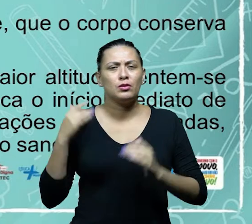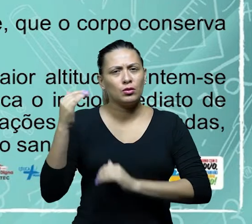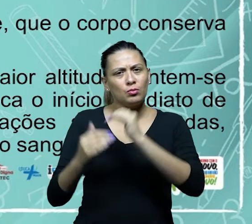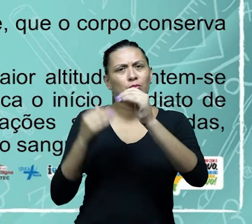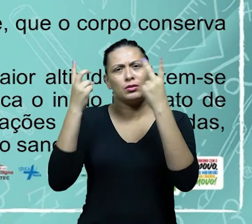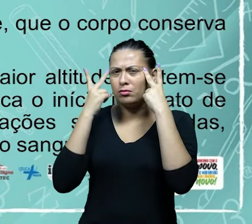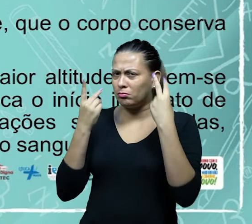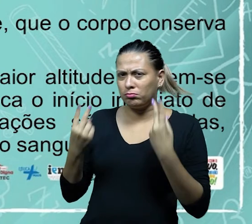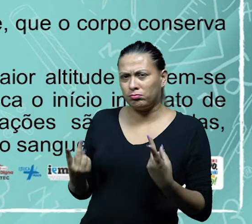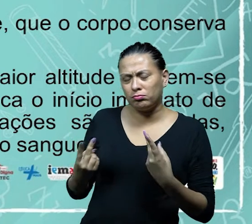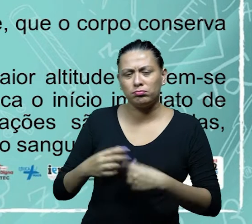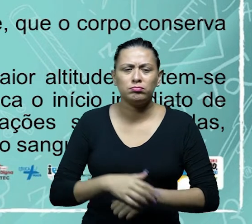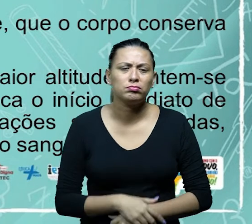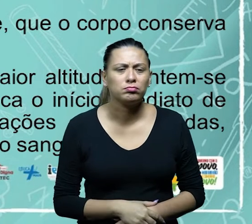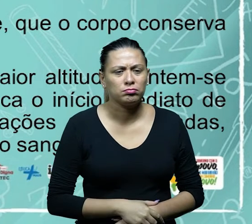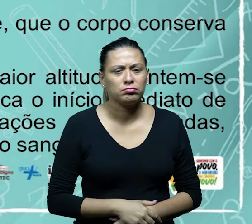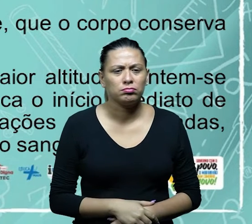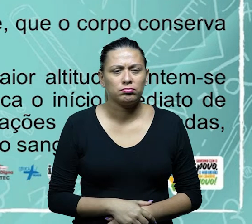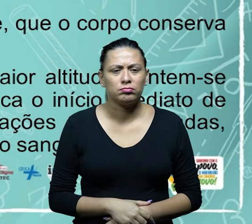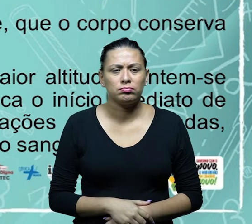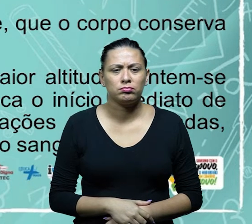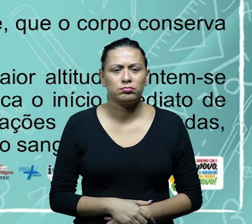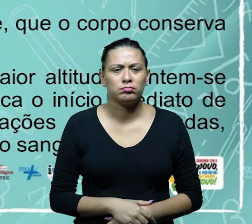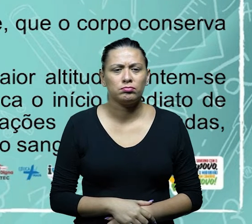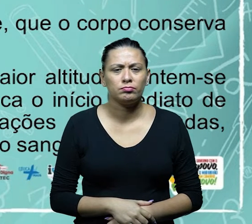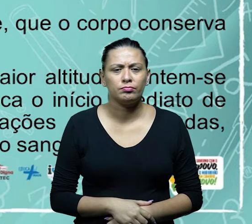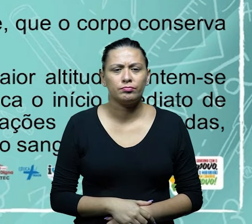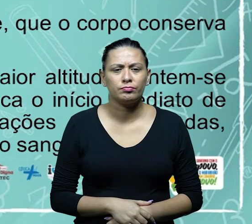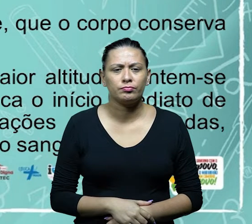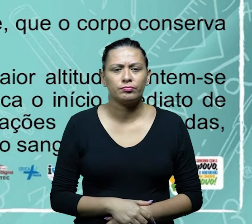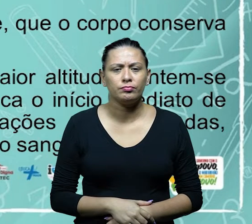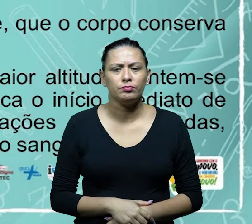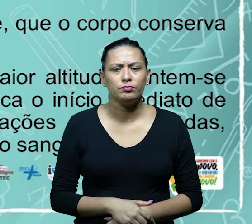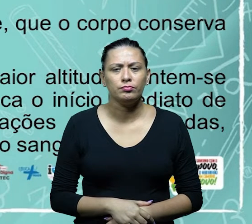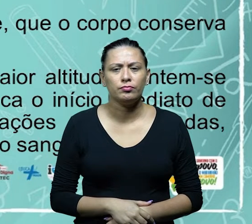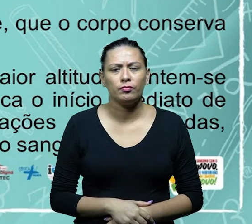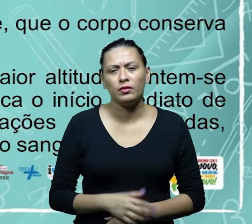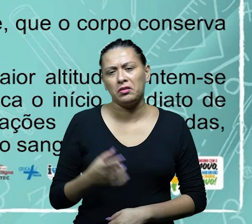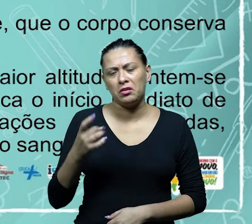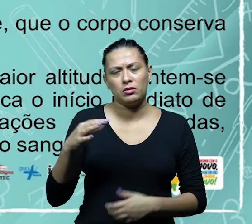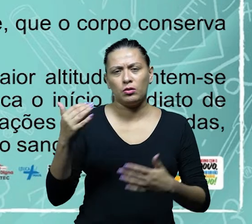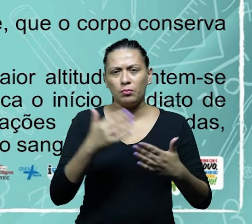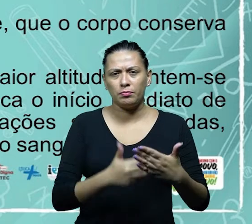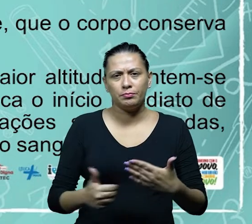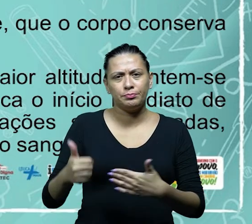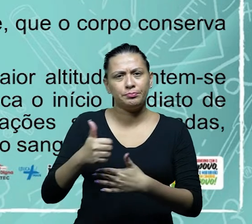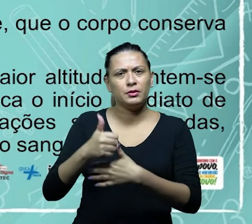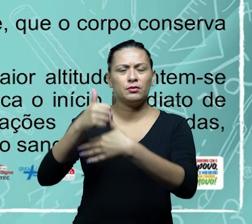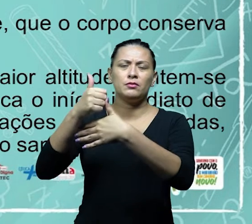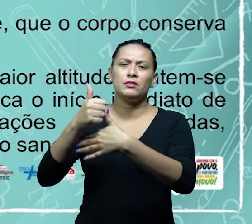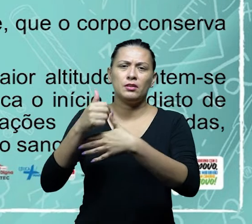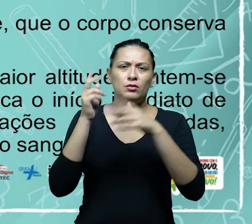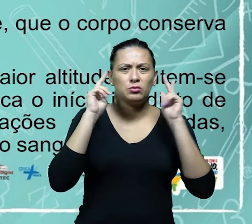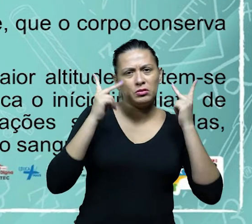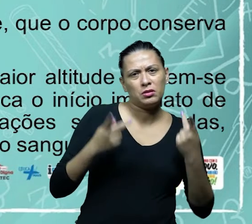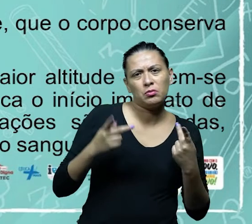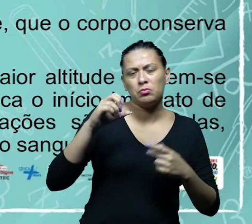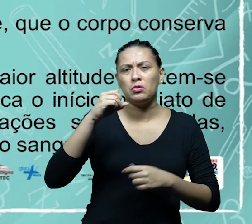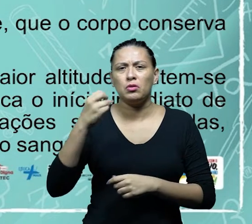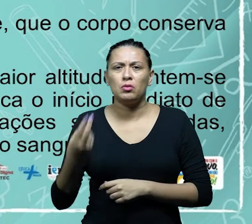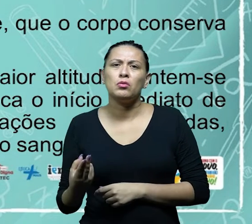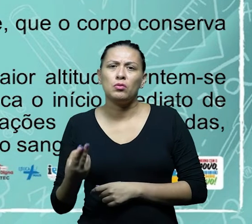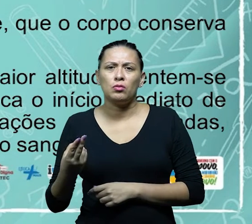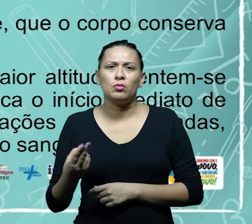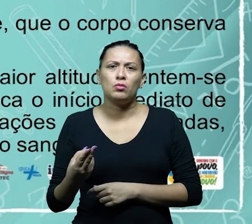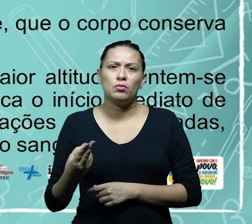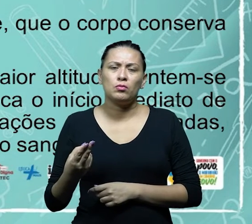processo natural bom tá o processo não constitui apenas privilégio do homem do animal